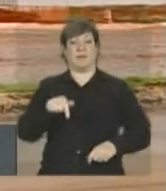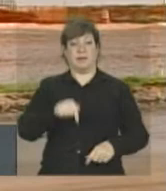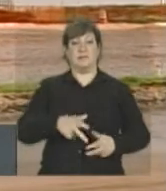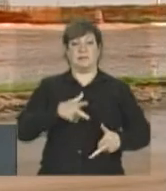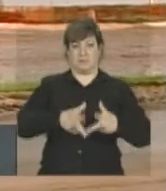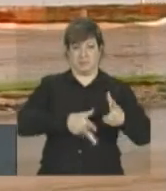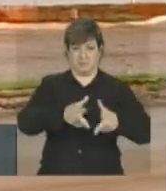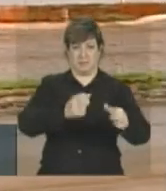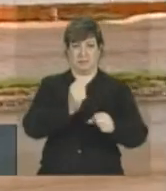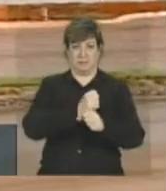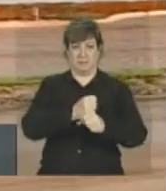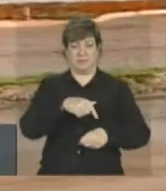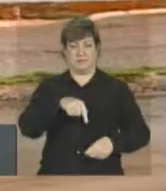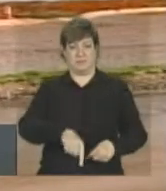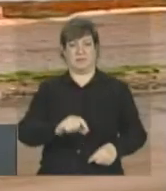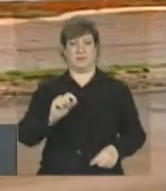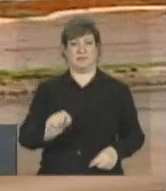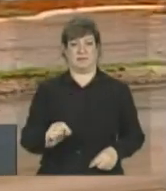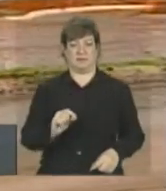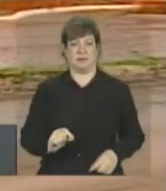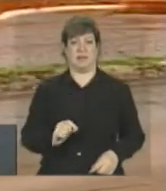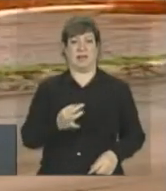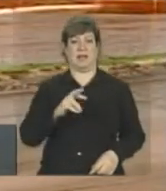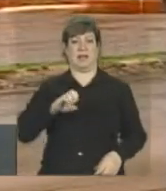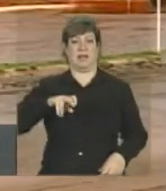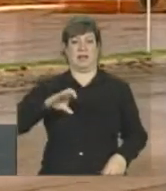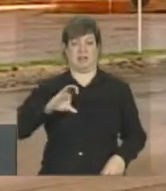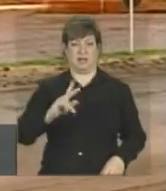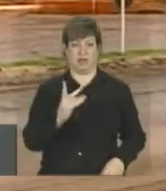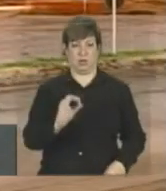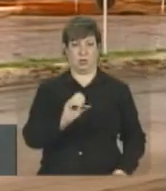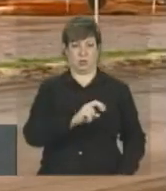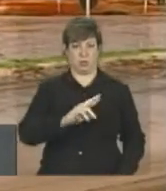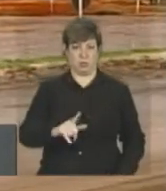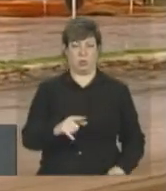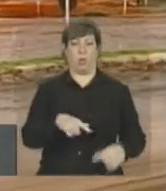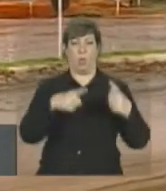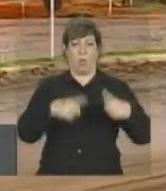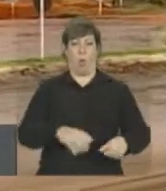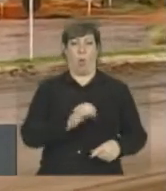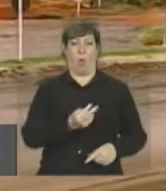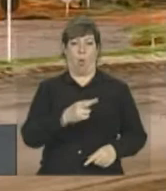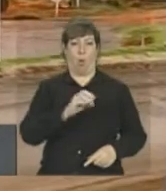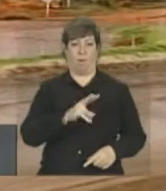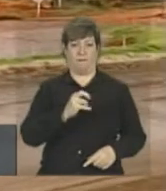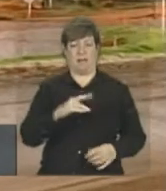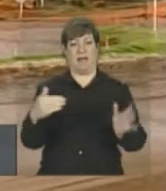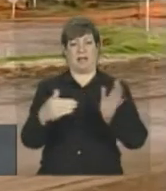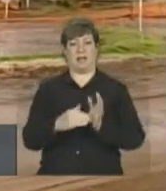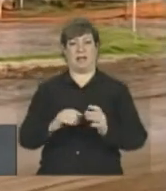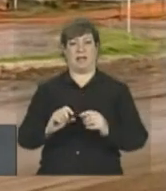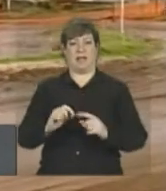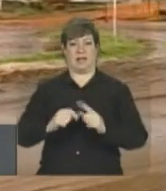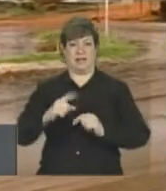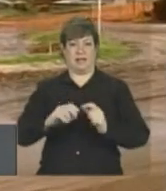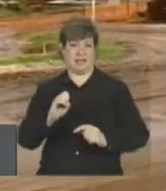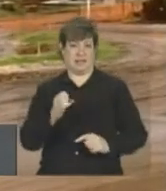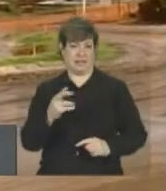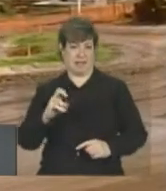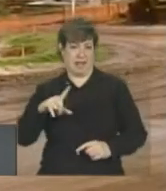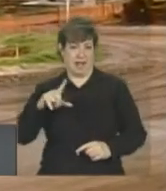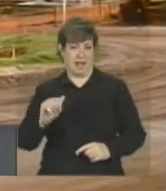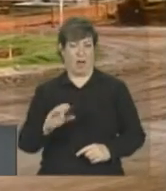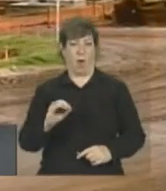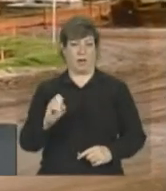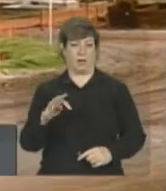da ferrovia norte-sul no trecho Sul que vai de Ouro Verde até Estrela do Oeste São 680